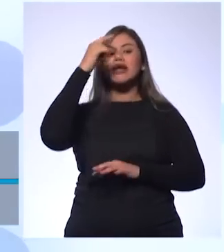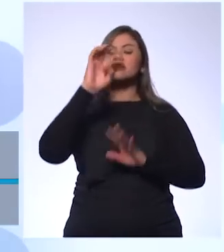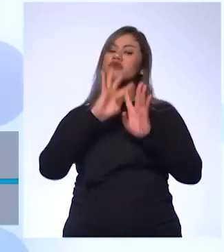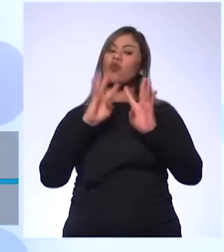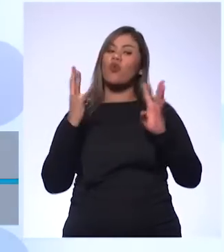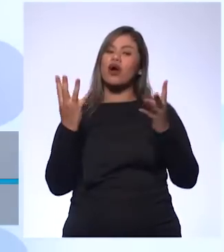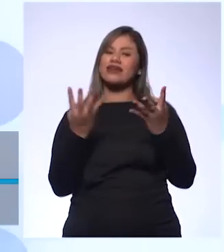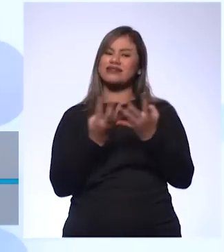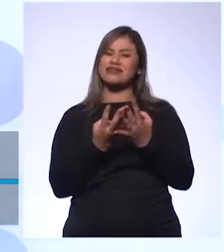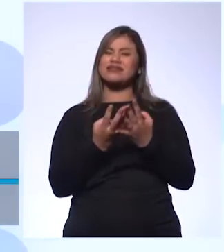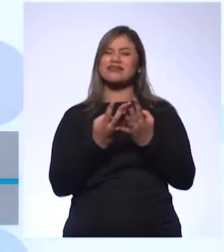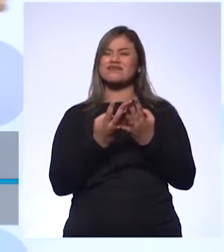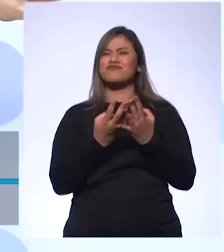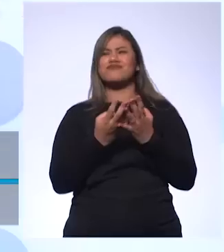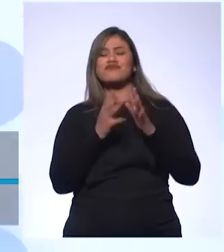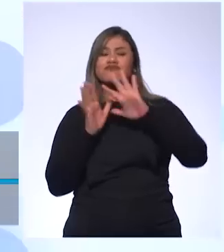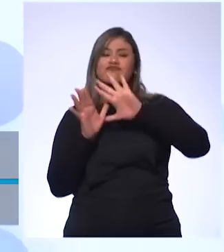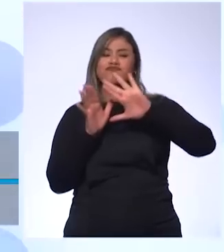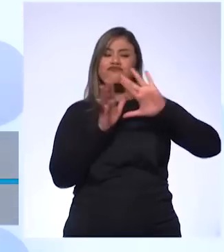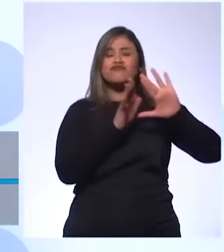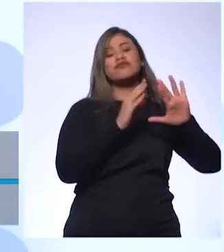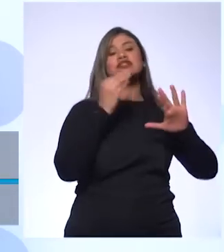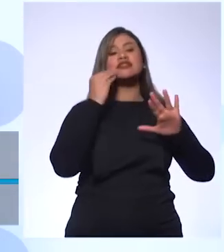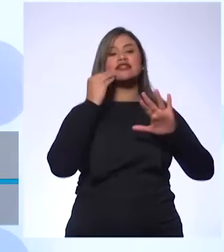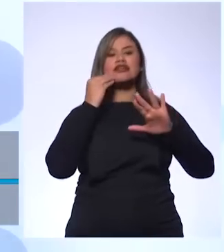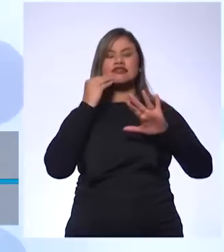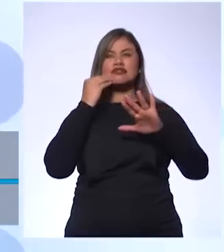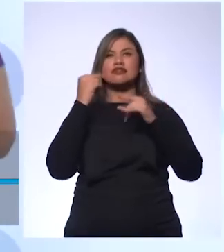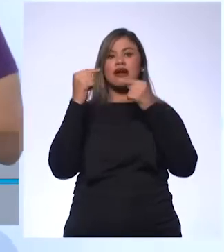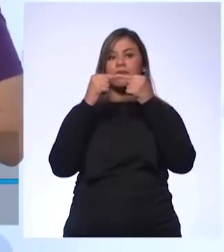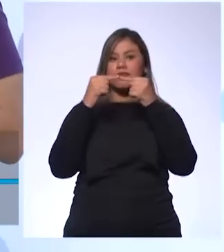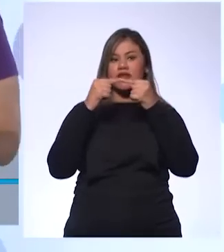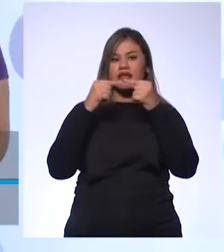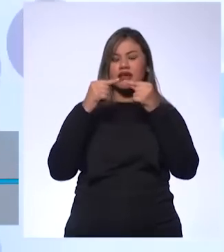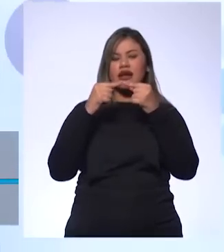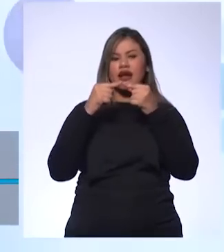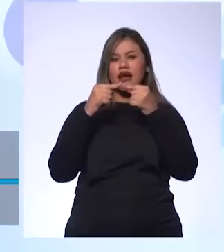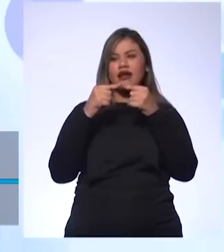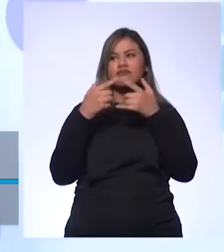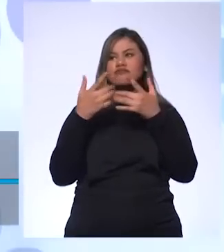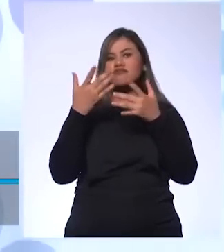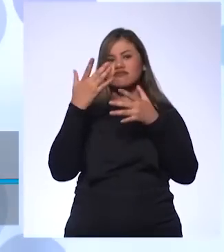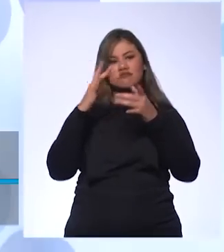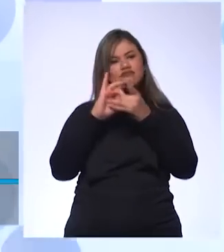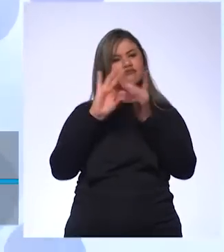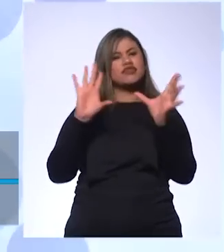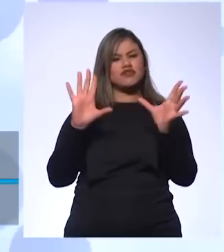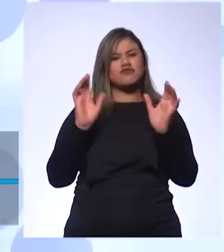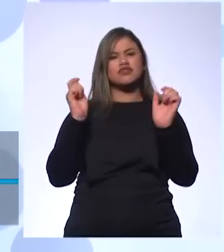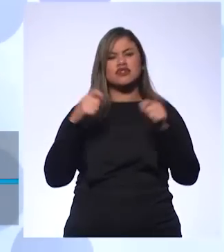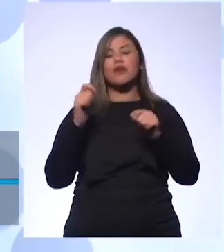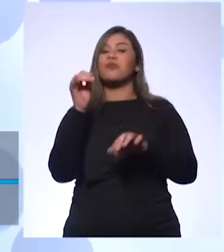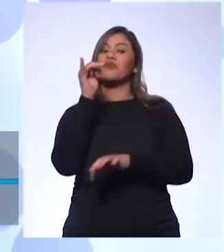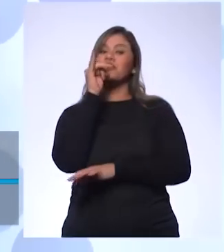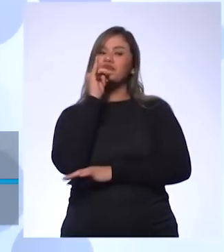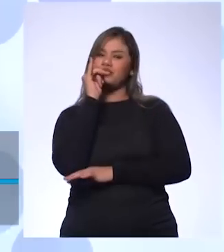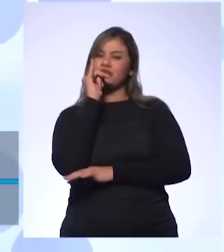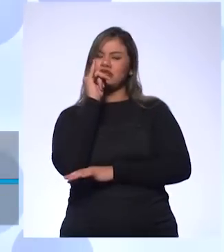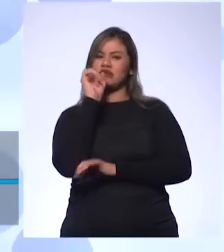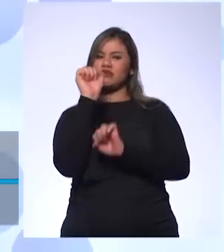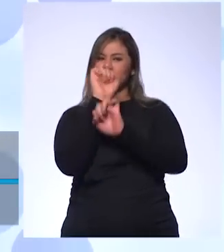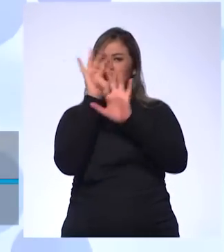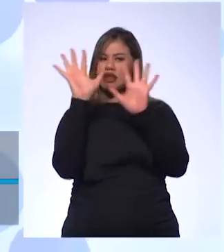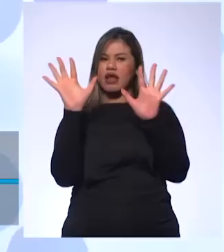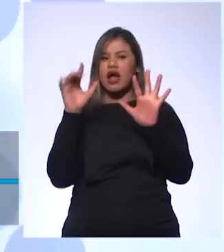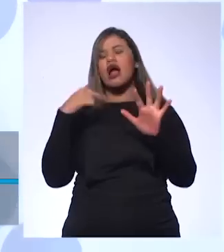a situação cotidiana que nós estamos É, habituados. atual. Mas a sua consciência foi muito importante. Eu vou pegar um exemplo muito claro. Eu